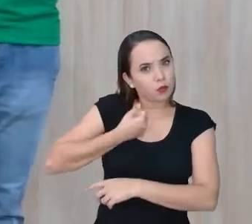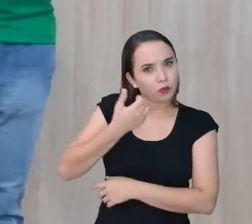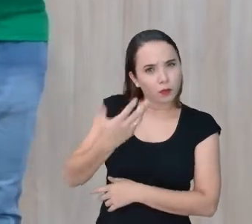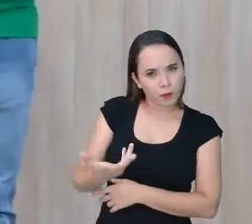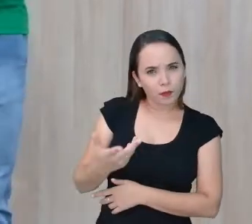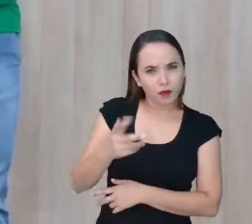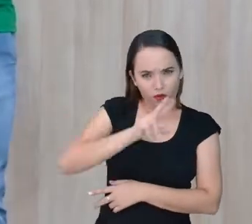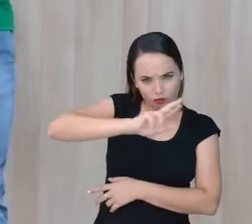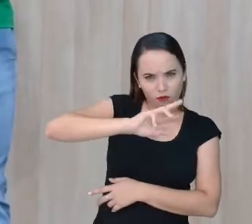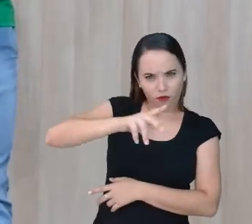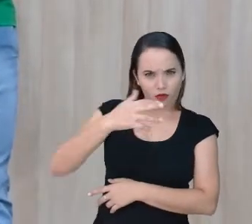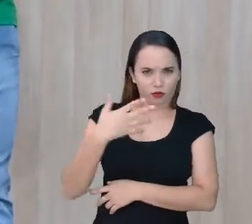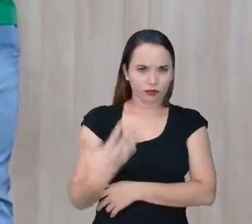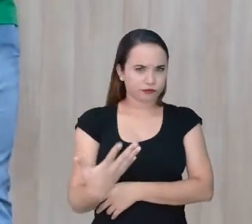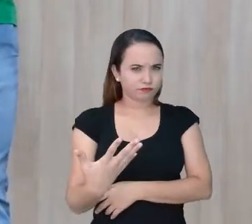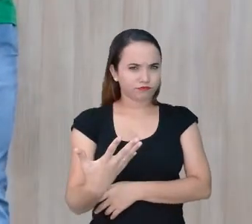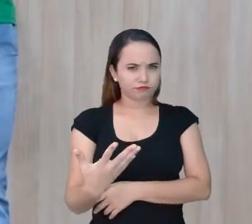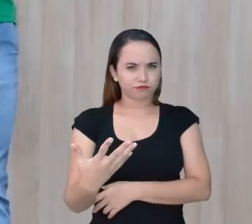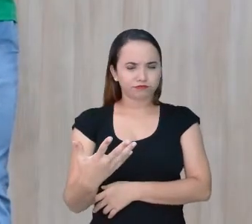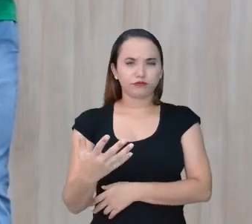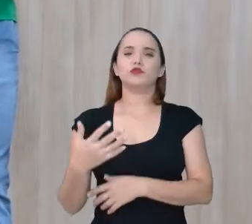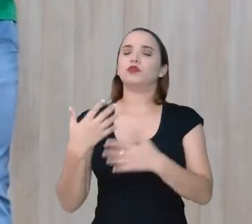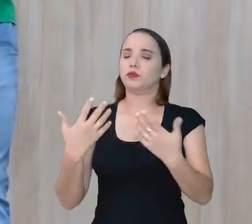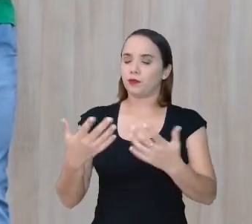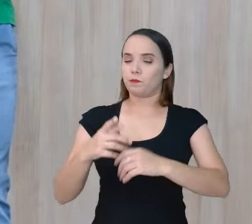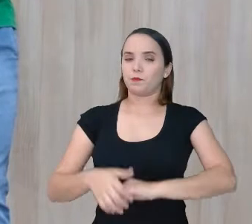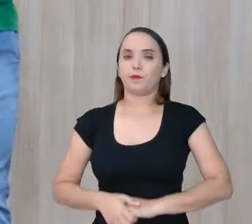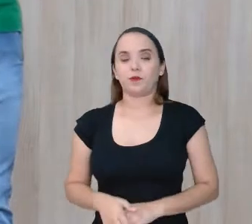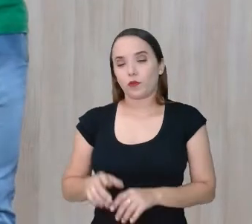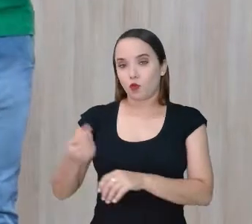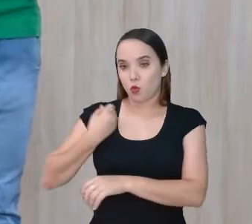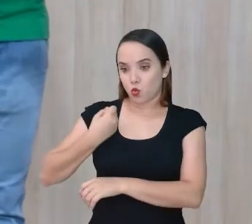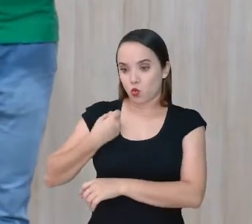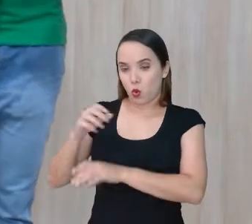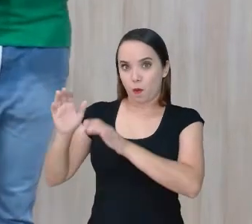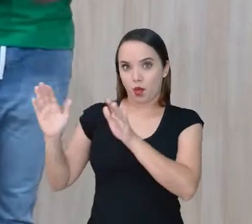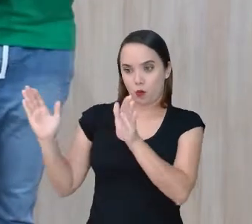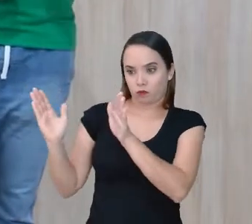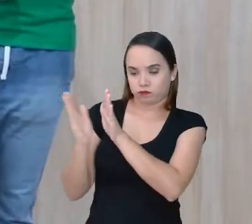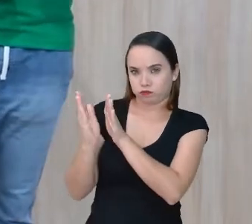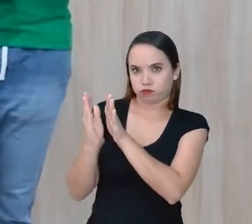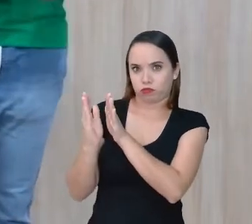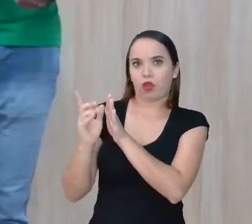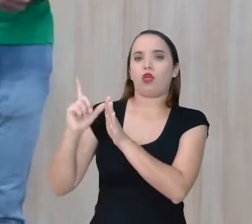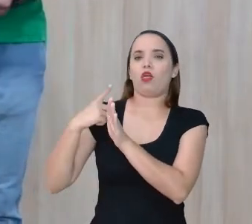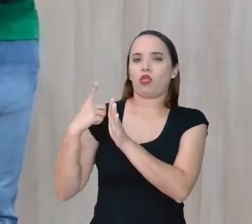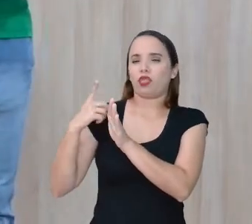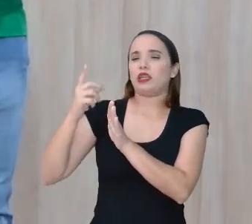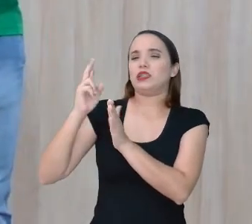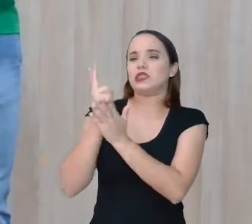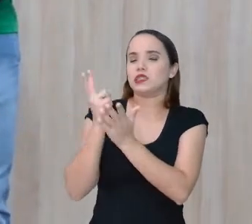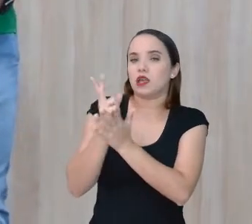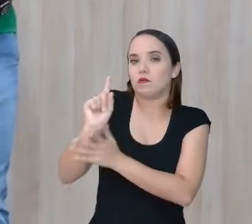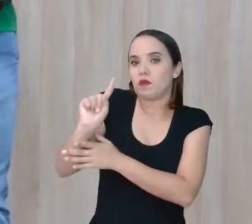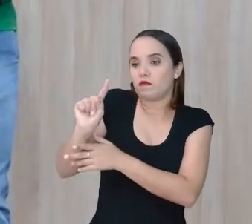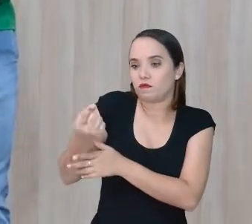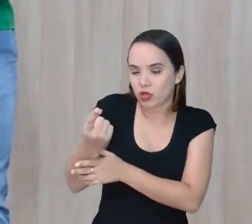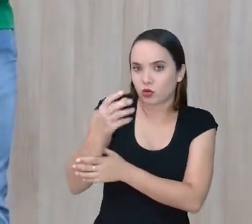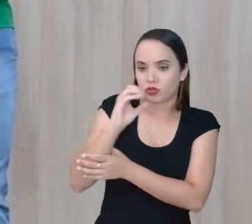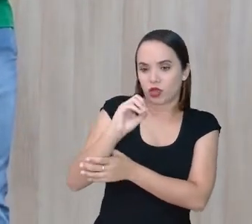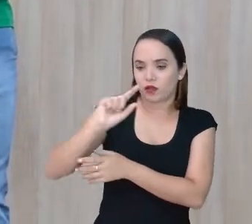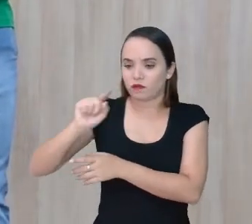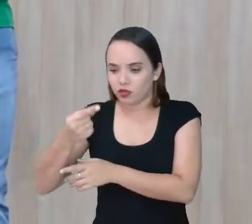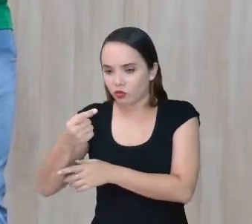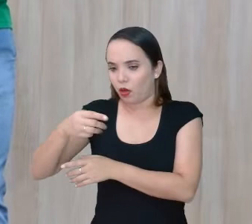esses números pequenos? Você pode notar que os números pequenos, ele apresentou a vírgula ali, né? 0, e mais